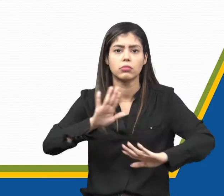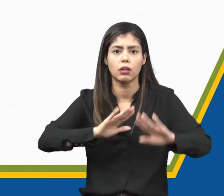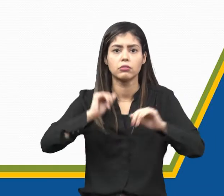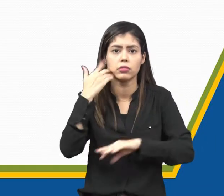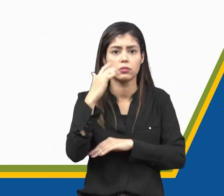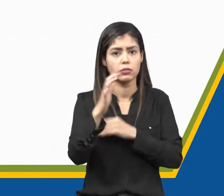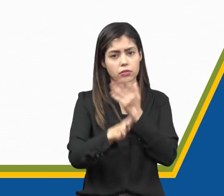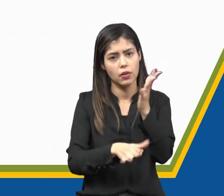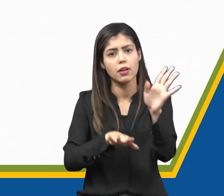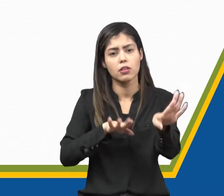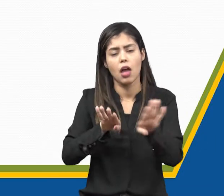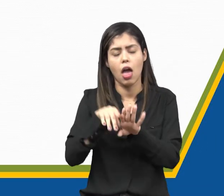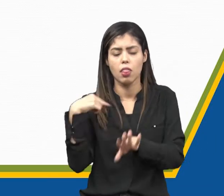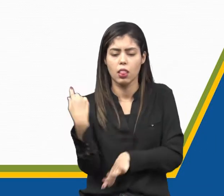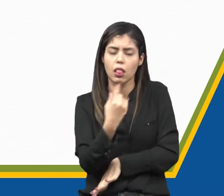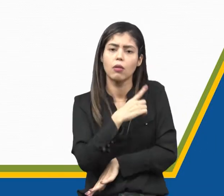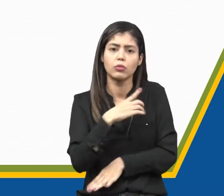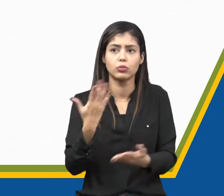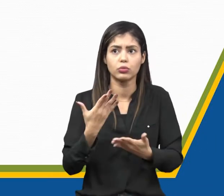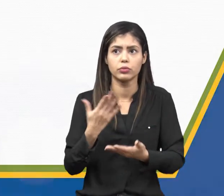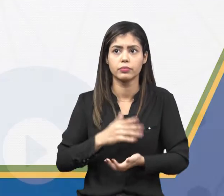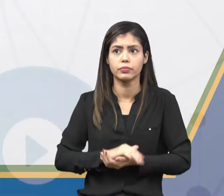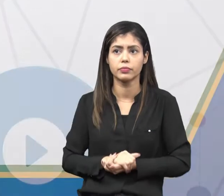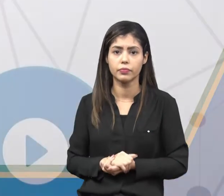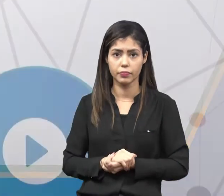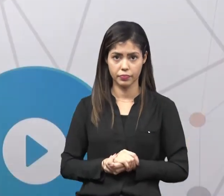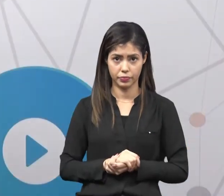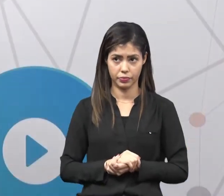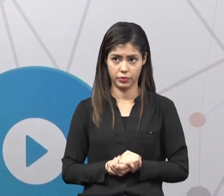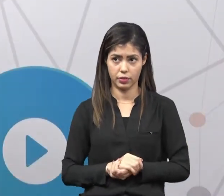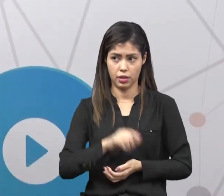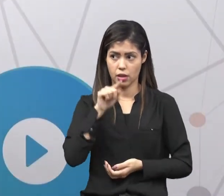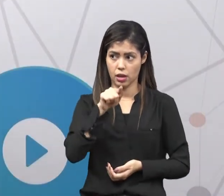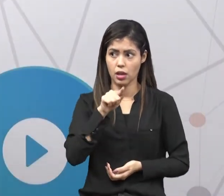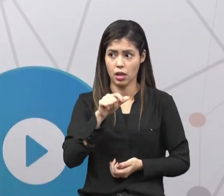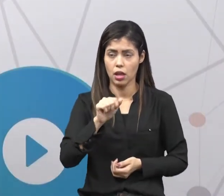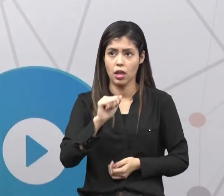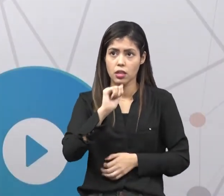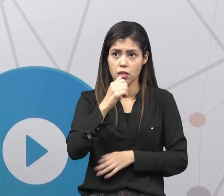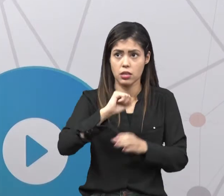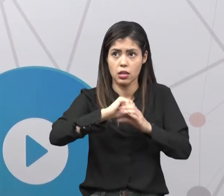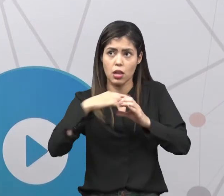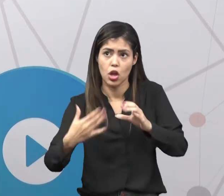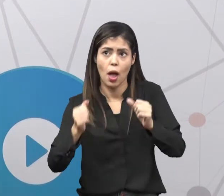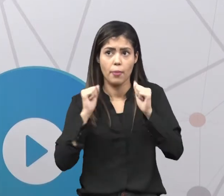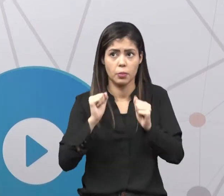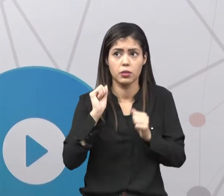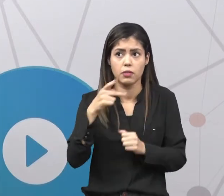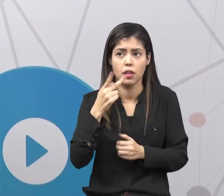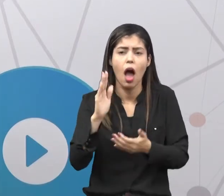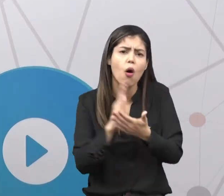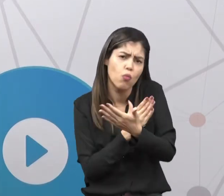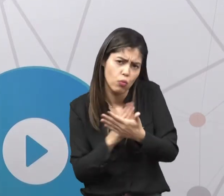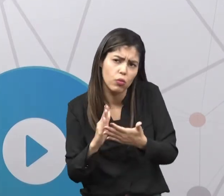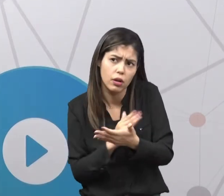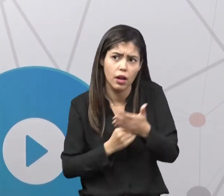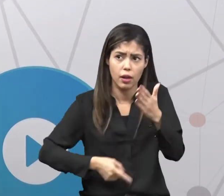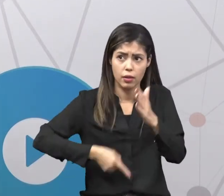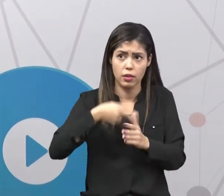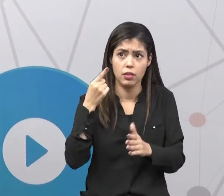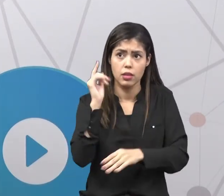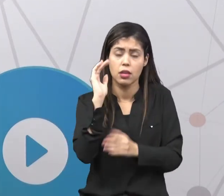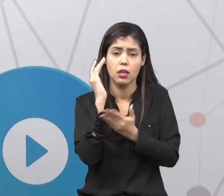das florestas que nós temos hoje no mundo. Então, essas ações que eu estou falando, podemos falar de algumas ações. Primeiro,